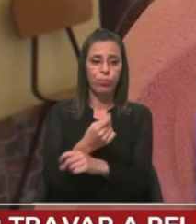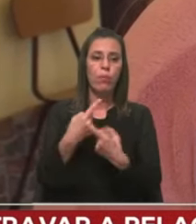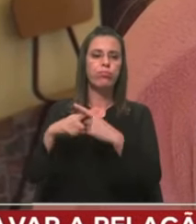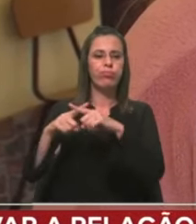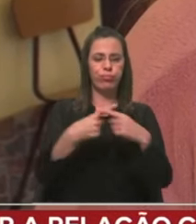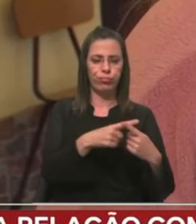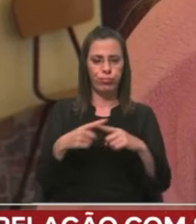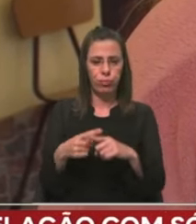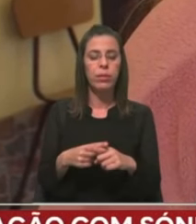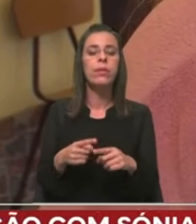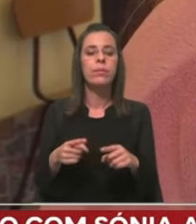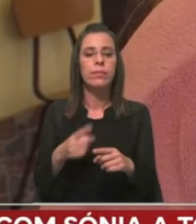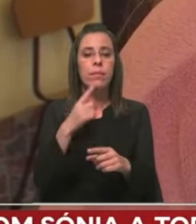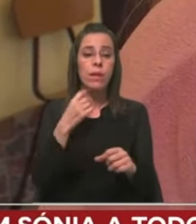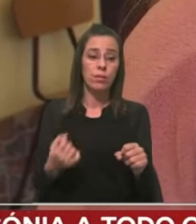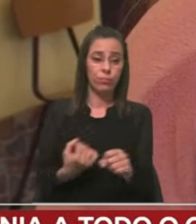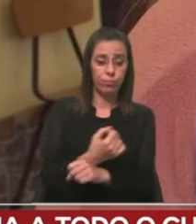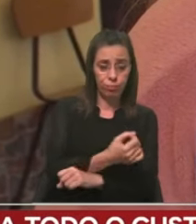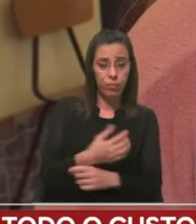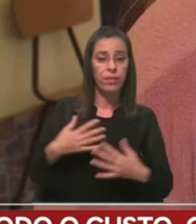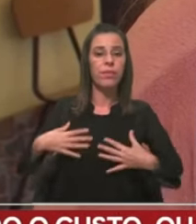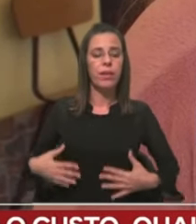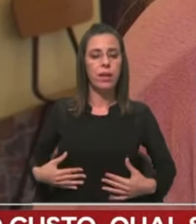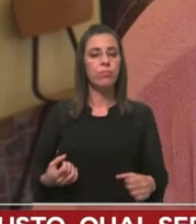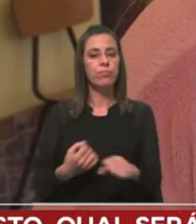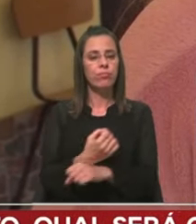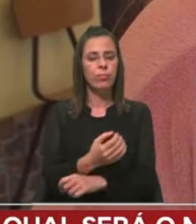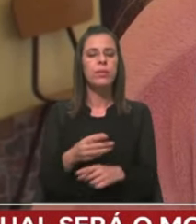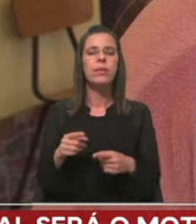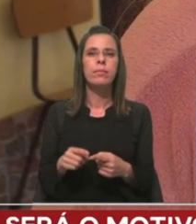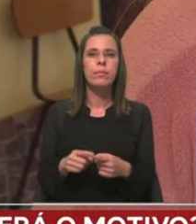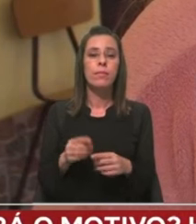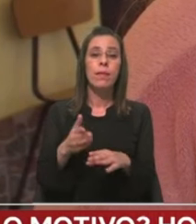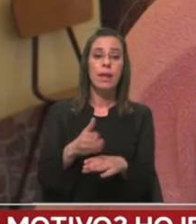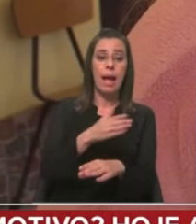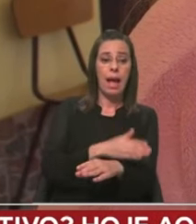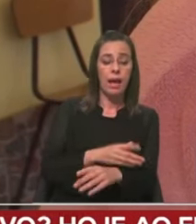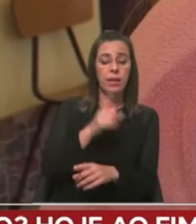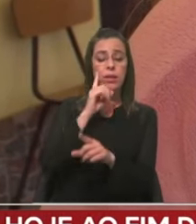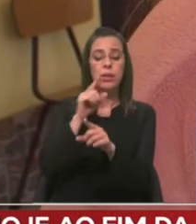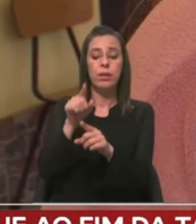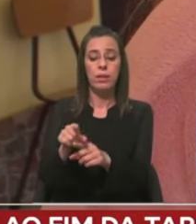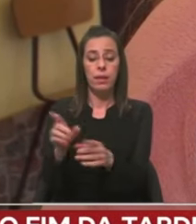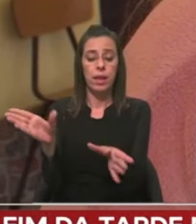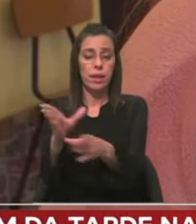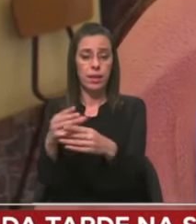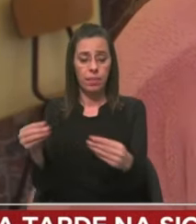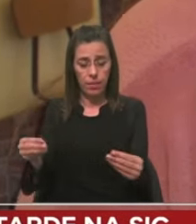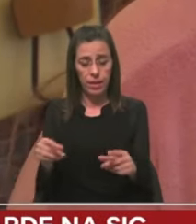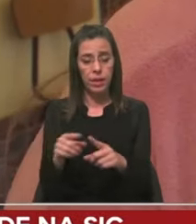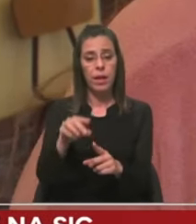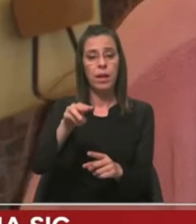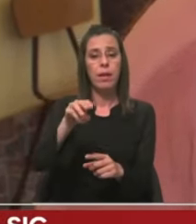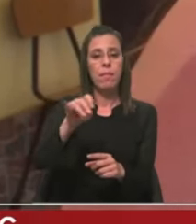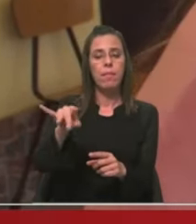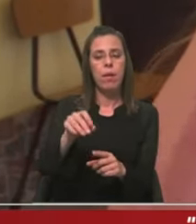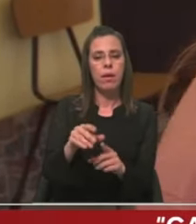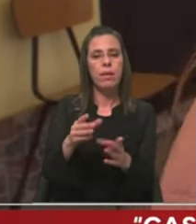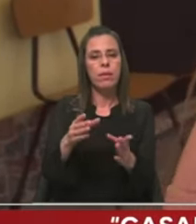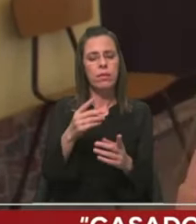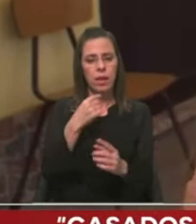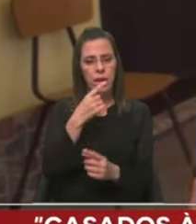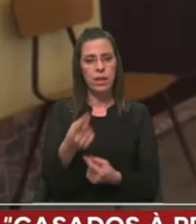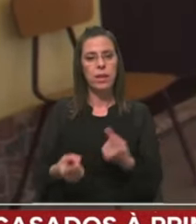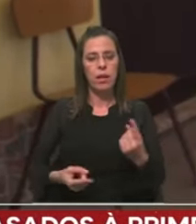discussão com agressões físicas eh na véspera do desaparecimento e da Mónica a Sara